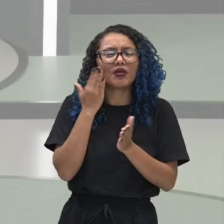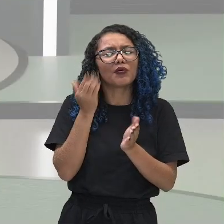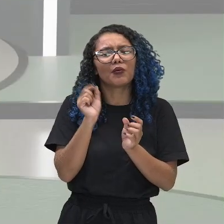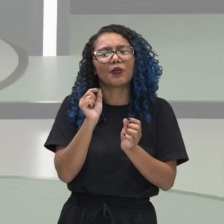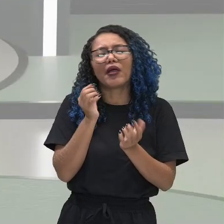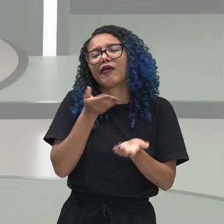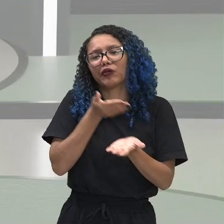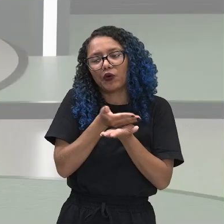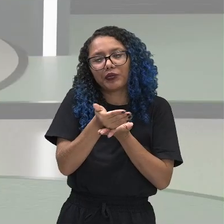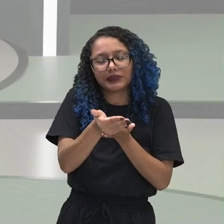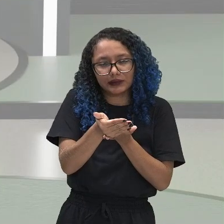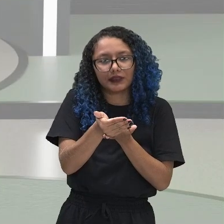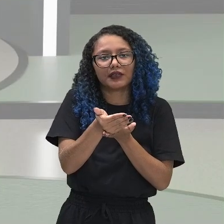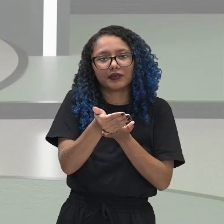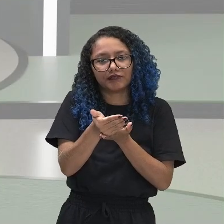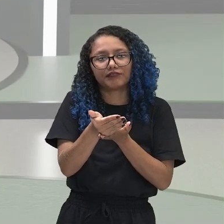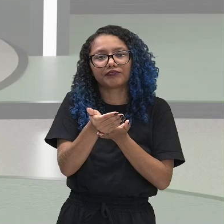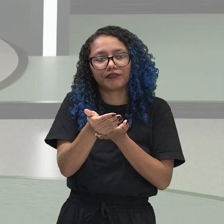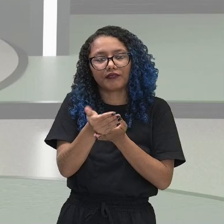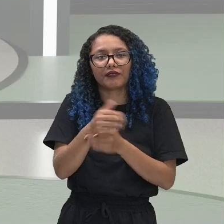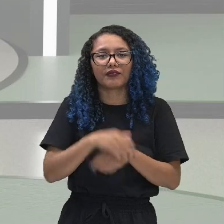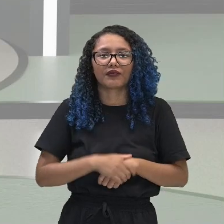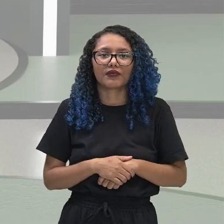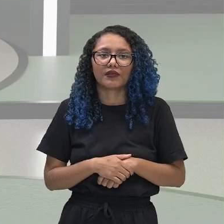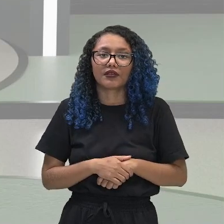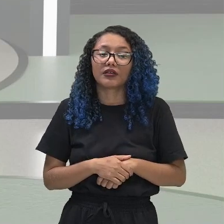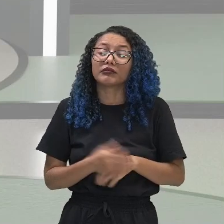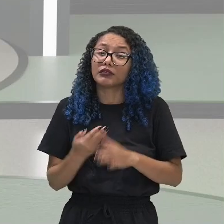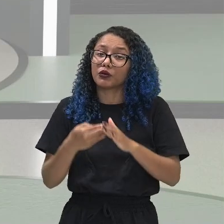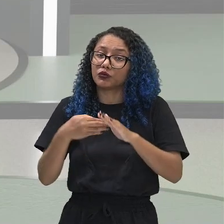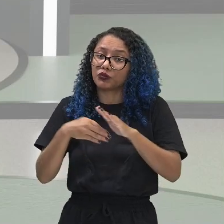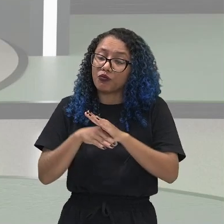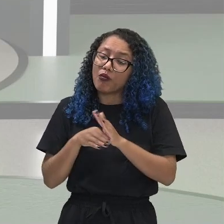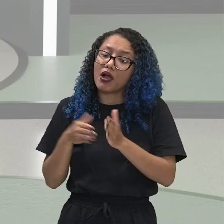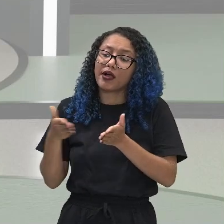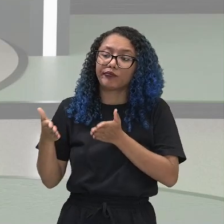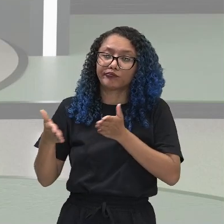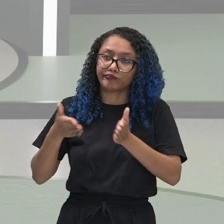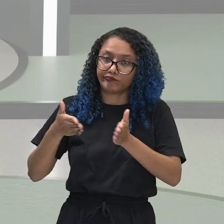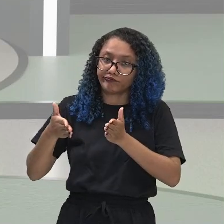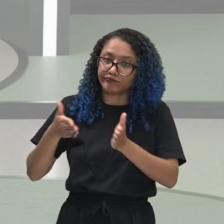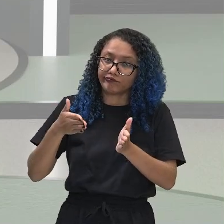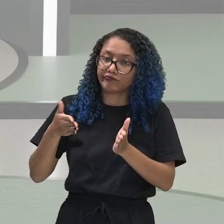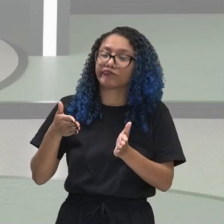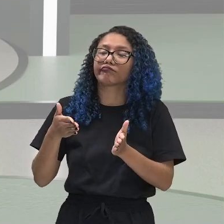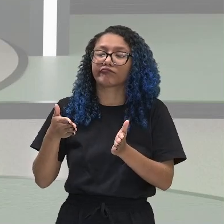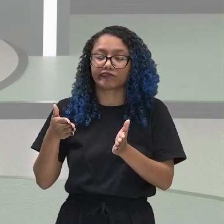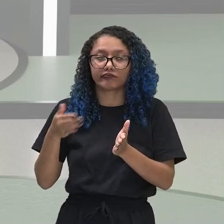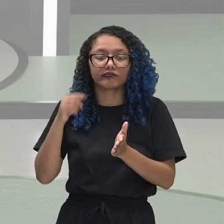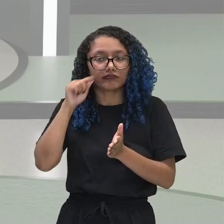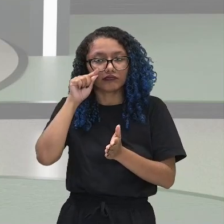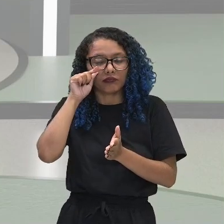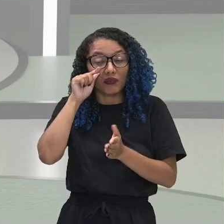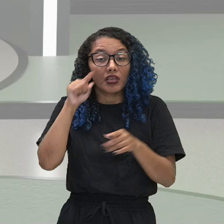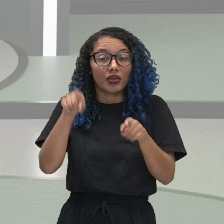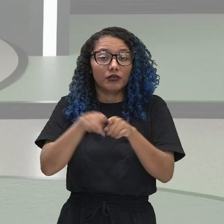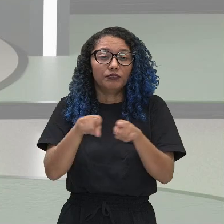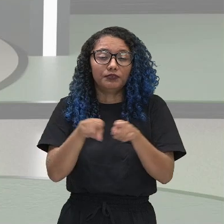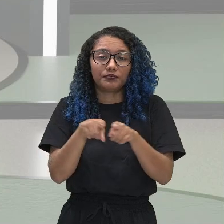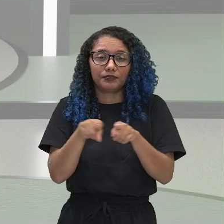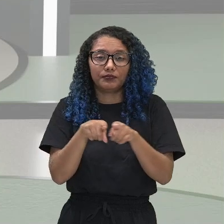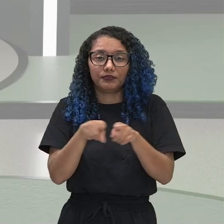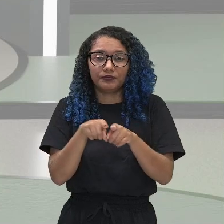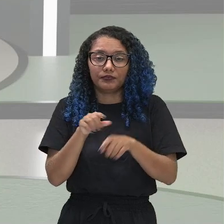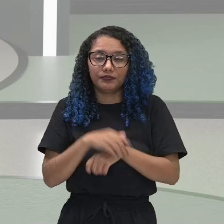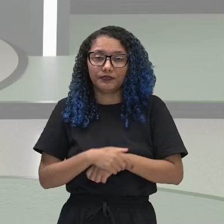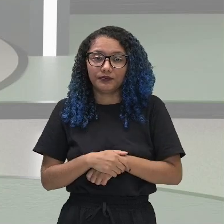começar a se familiarizar com essa etapa que você está vivenciando e também começar a fazer os